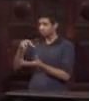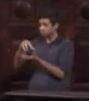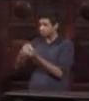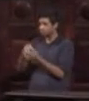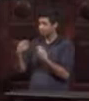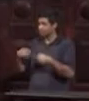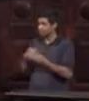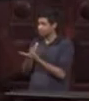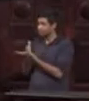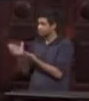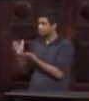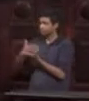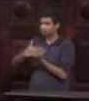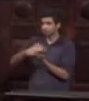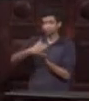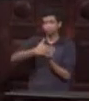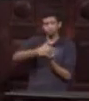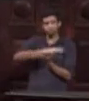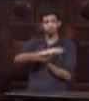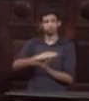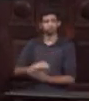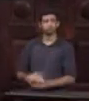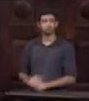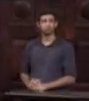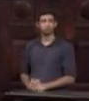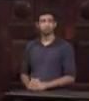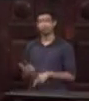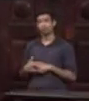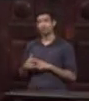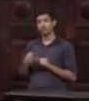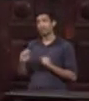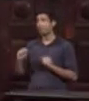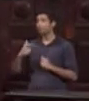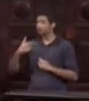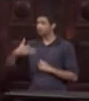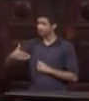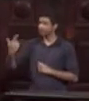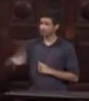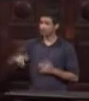unidades socioeducativas, precisam ser separados para que não ocorram o que